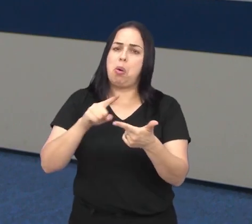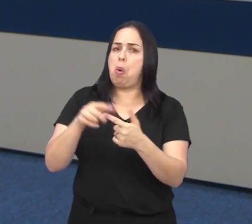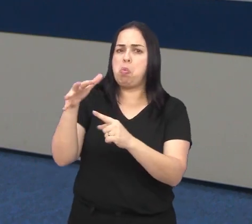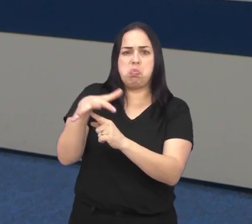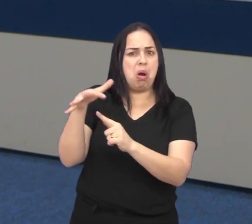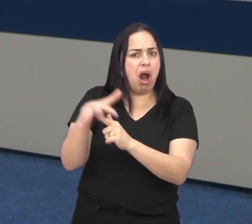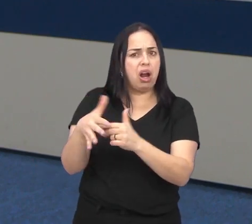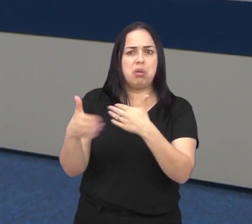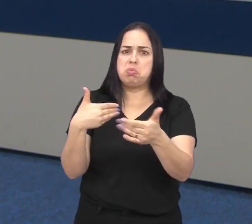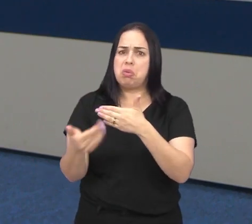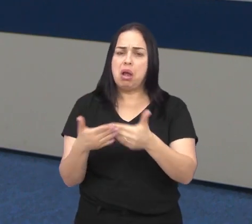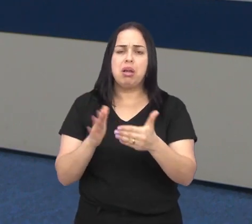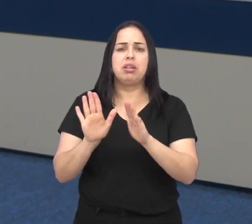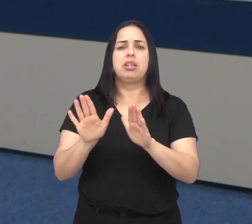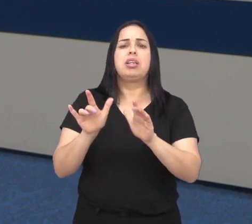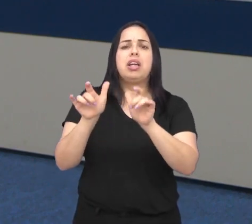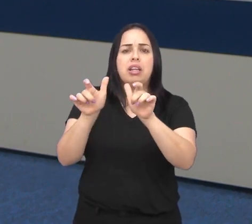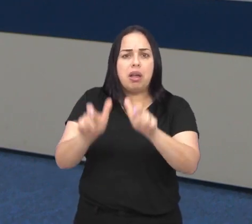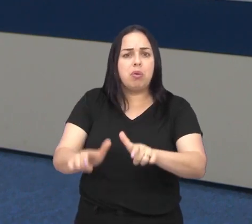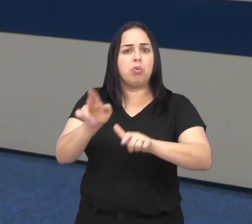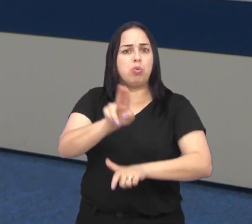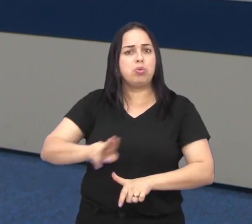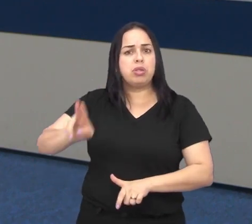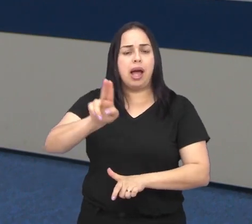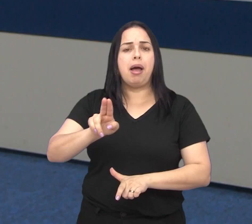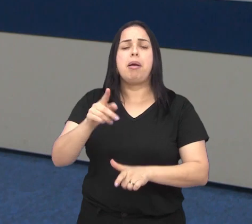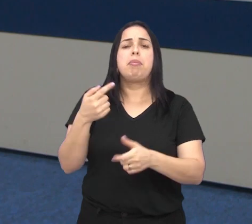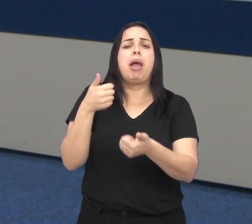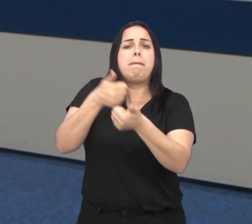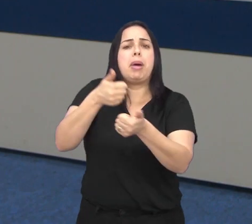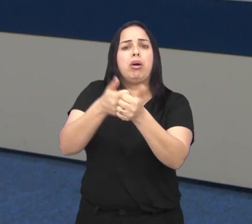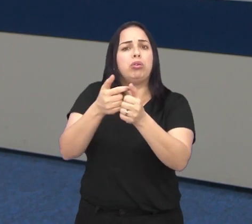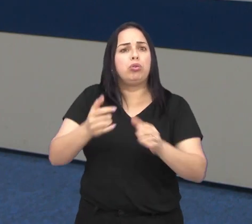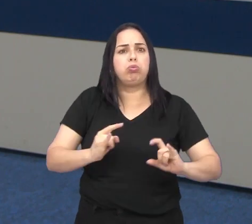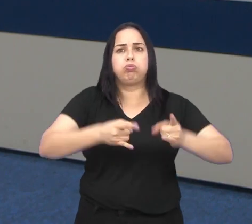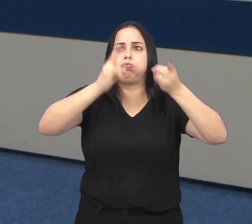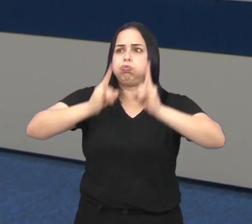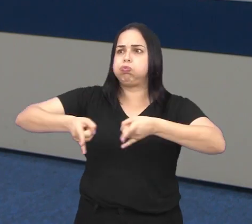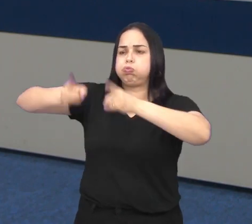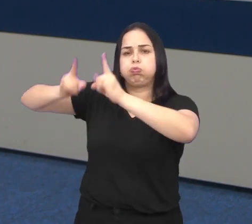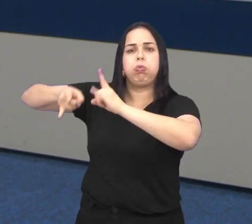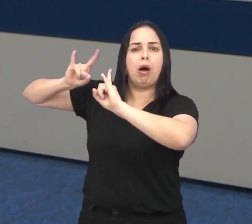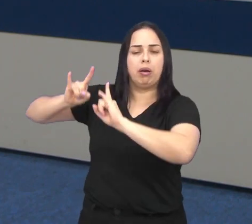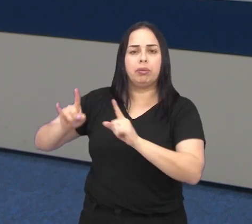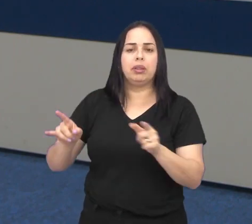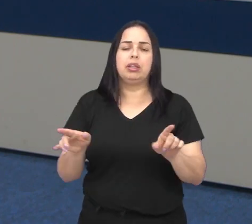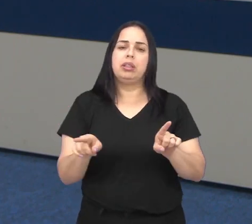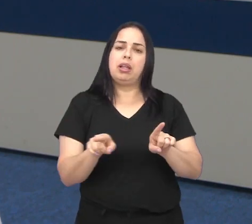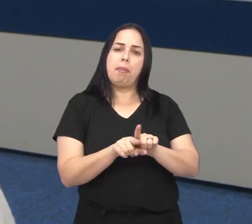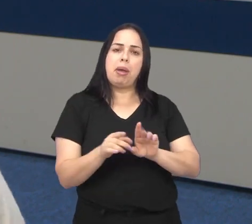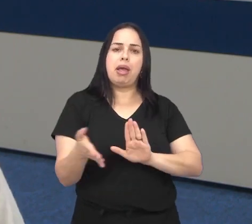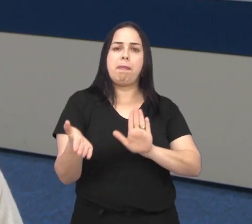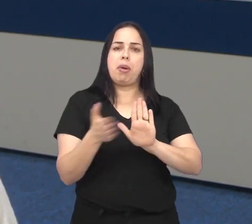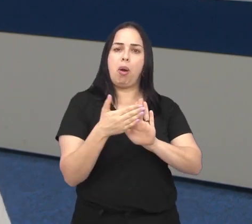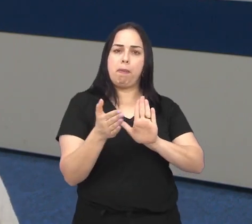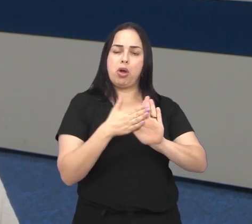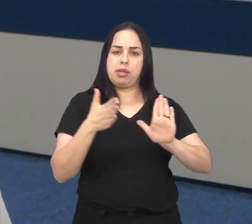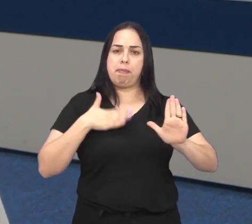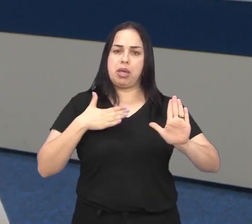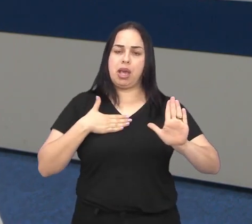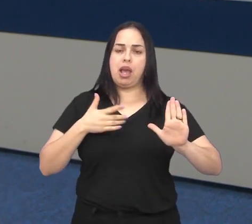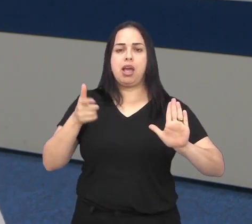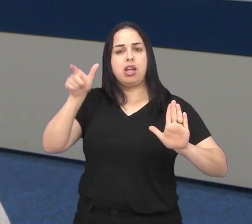utilidade nessa região que tem vários condomínios. Também apareceu as